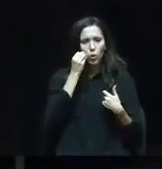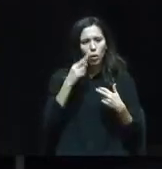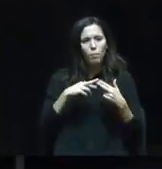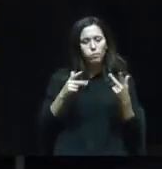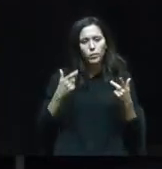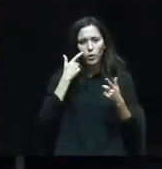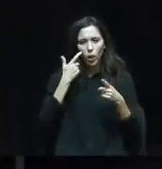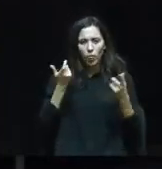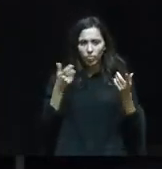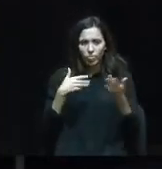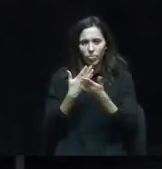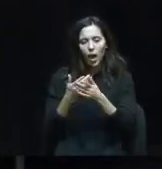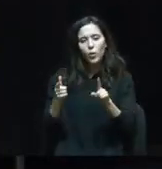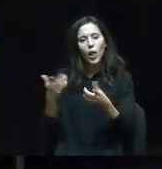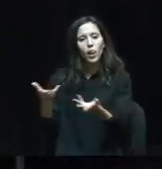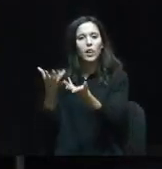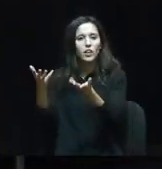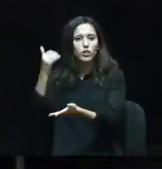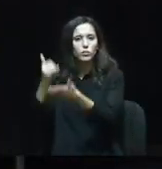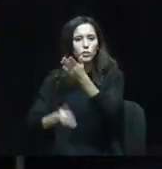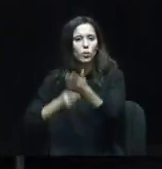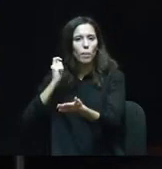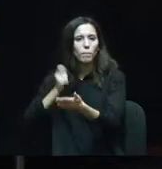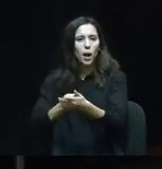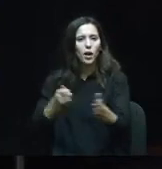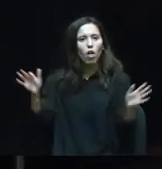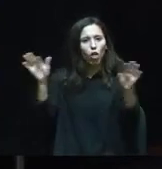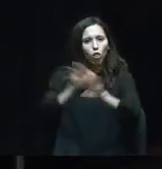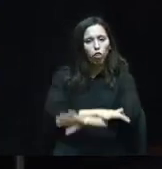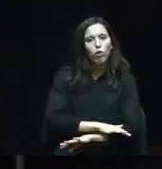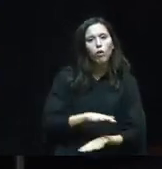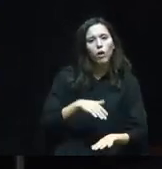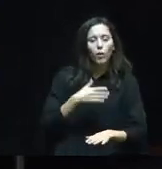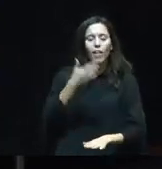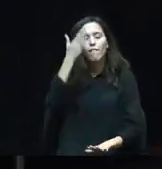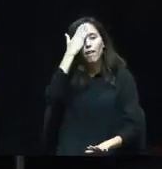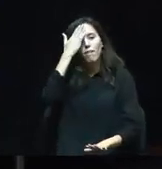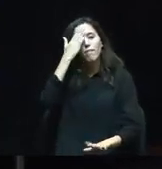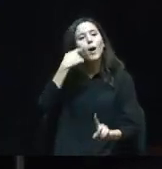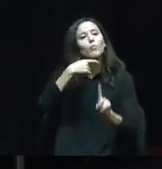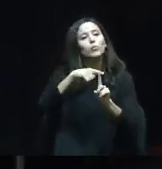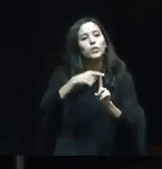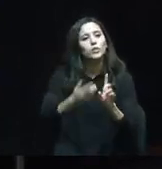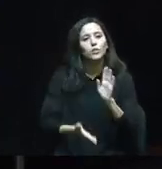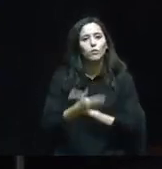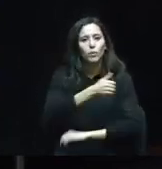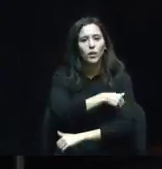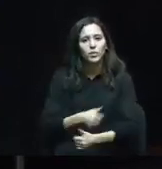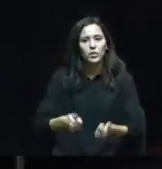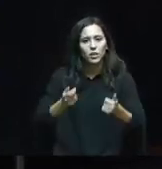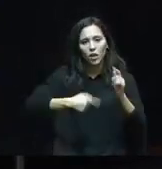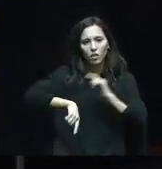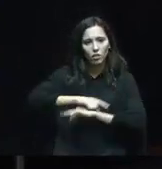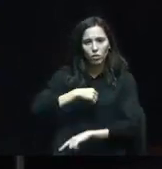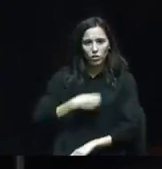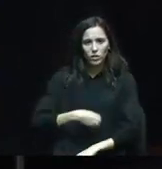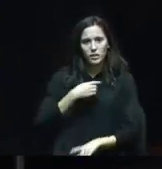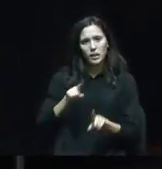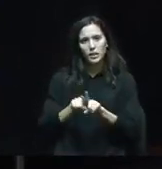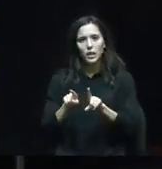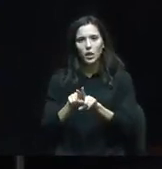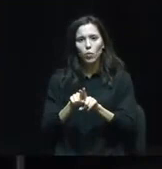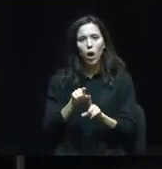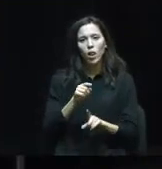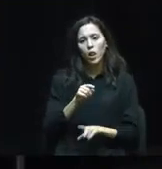alívio fiscal para os mais ricos em nome de um suposto ganho de competitividade para a cidade. Nós não nos revemos numa cidade de unicórnios